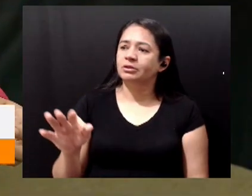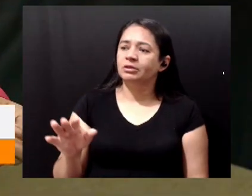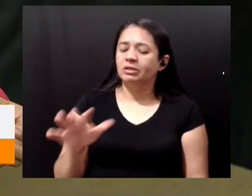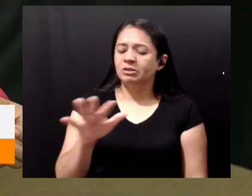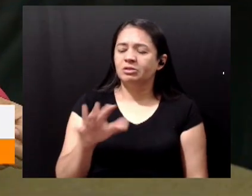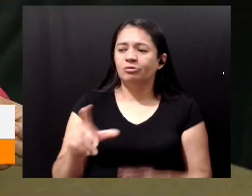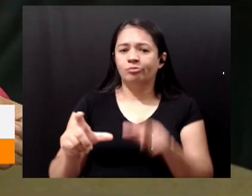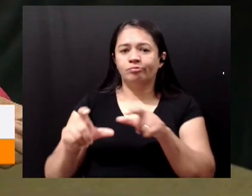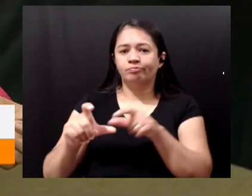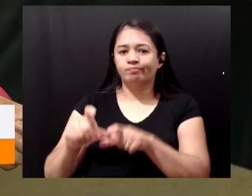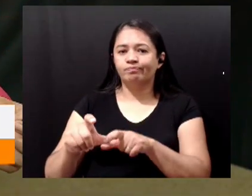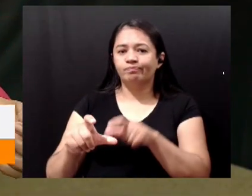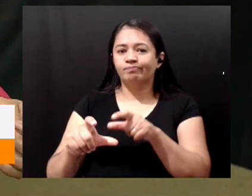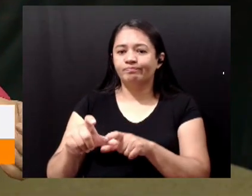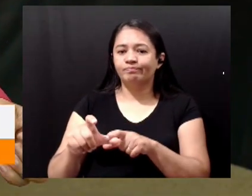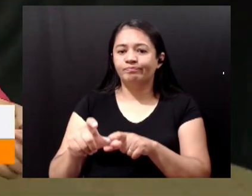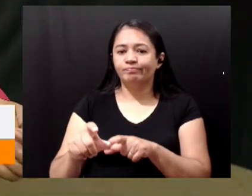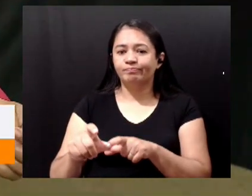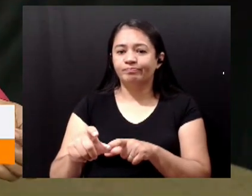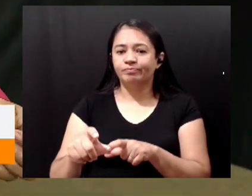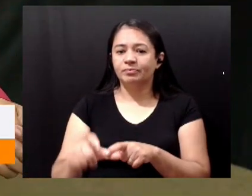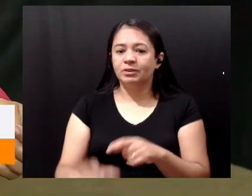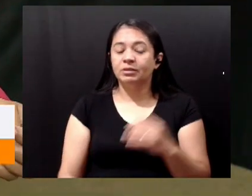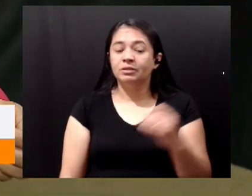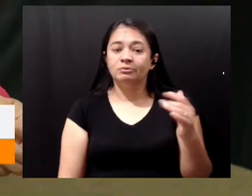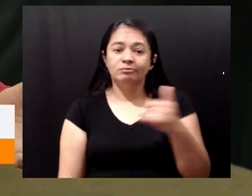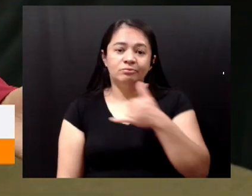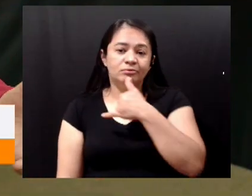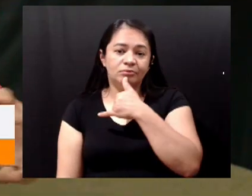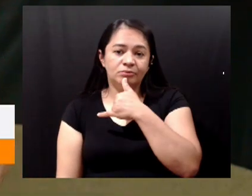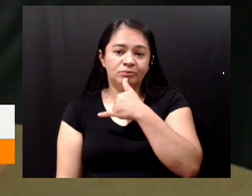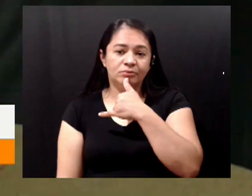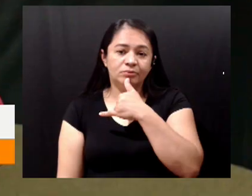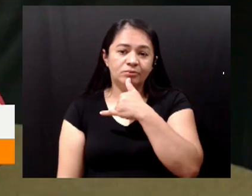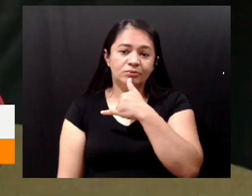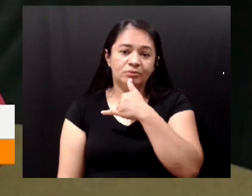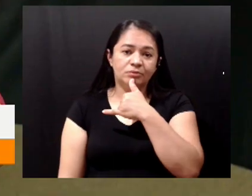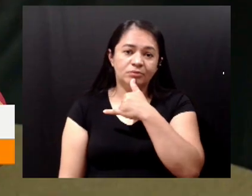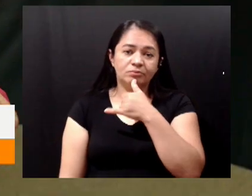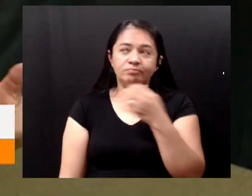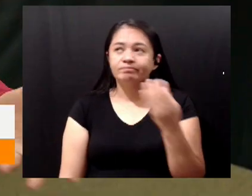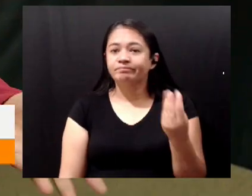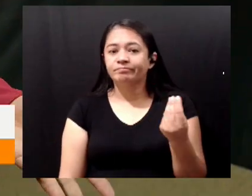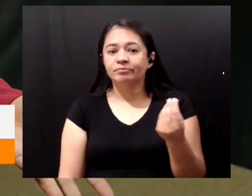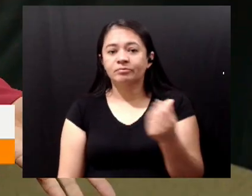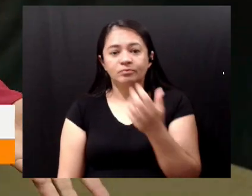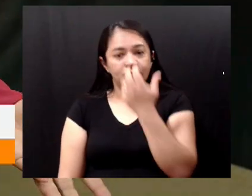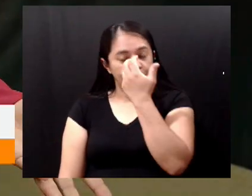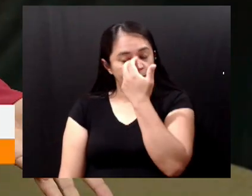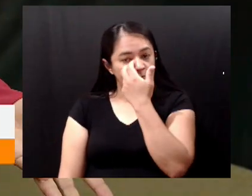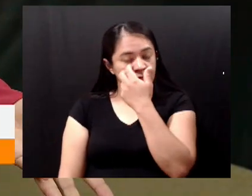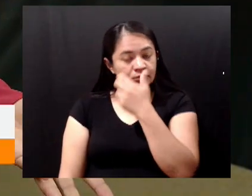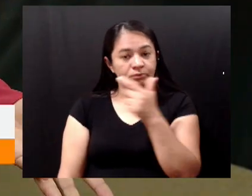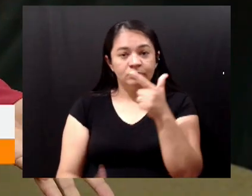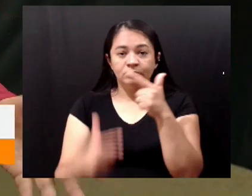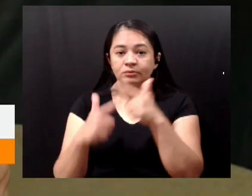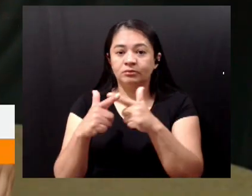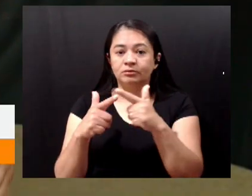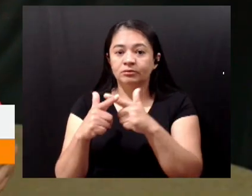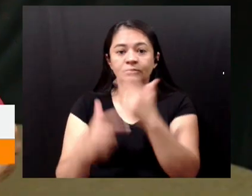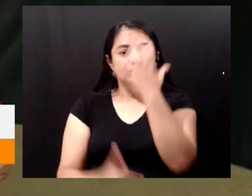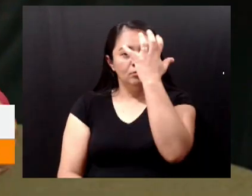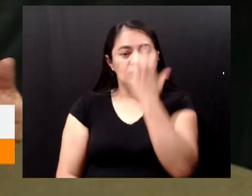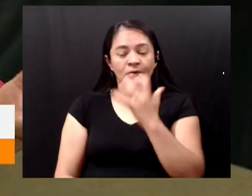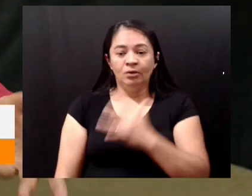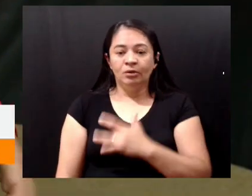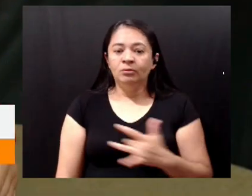ela, infelizmente, acaba, trazendo um problema sério de saúde, né. Se você